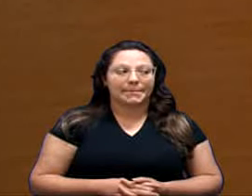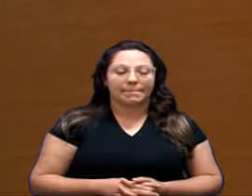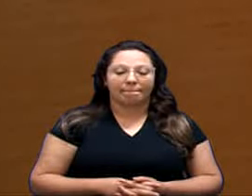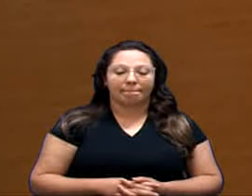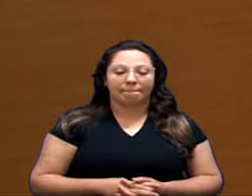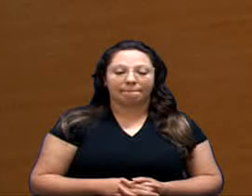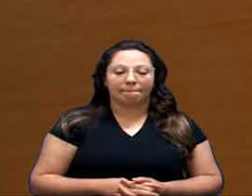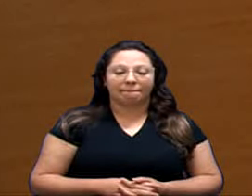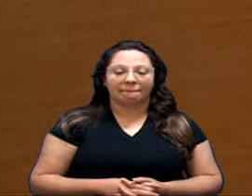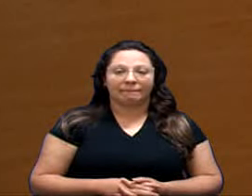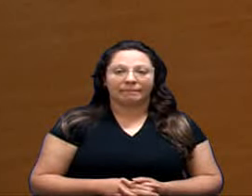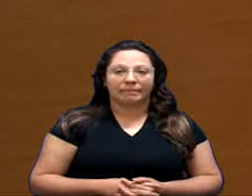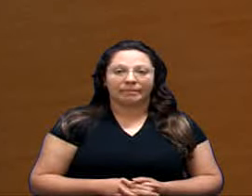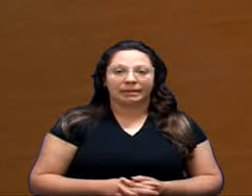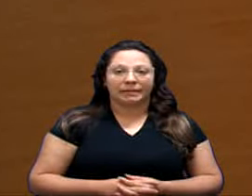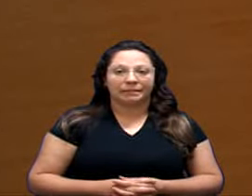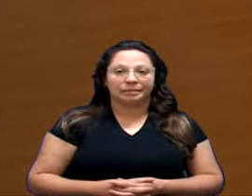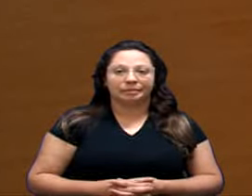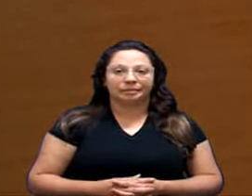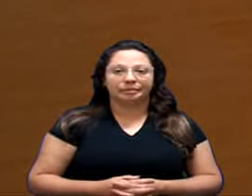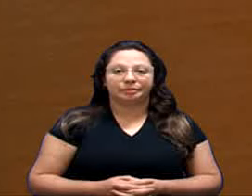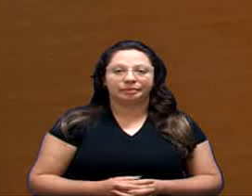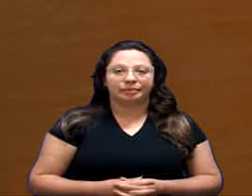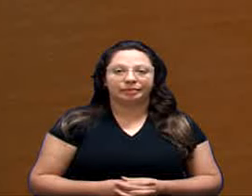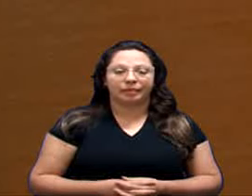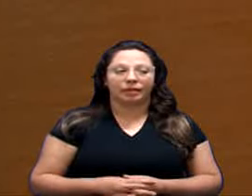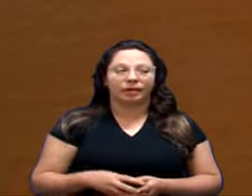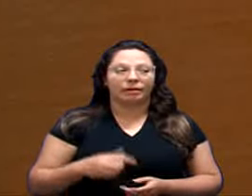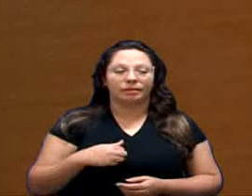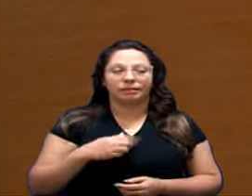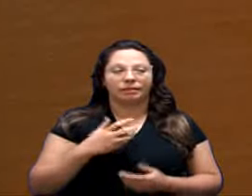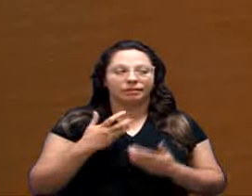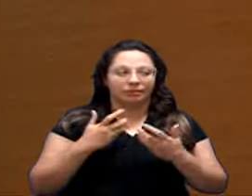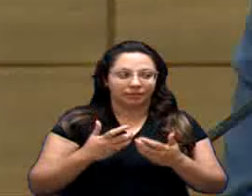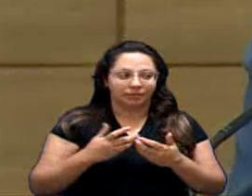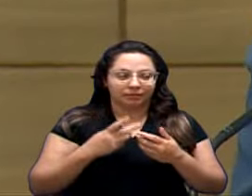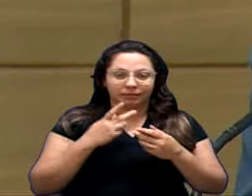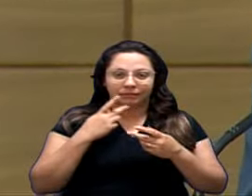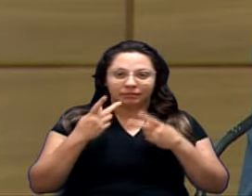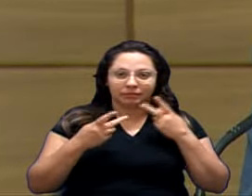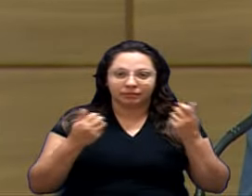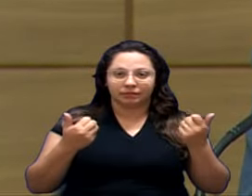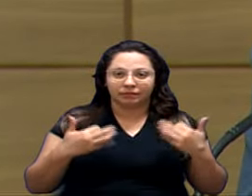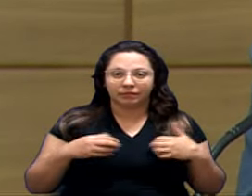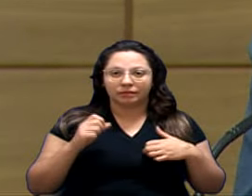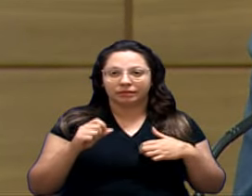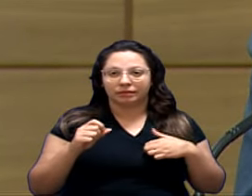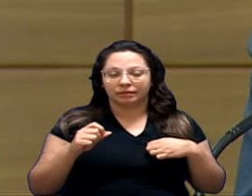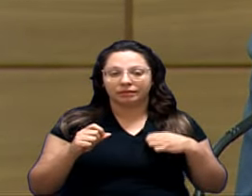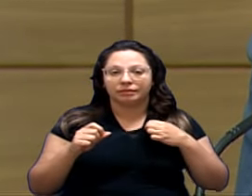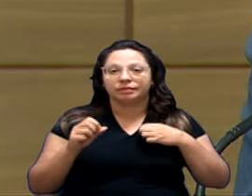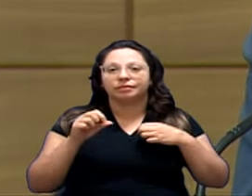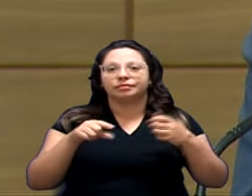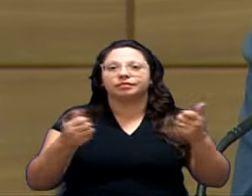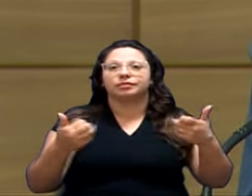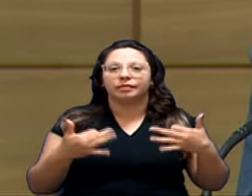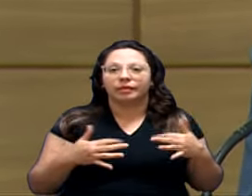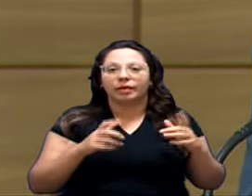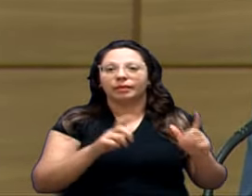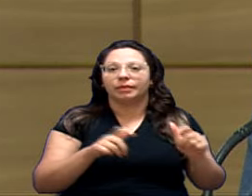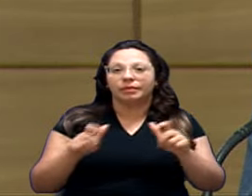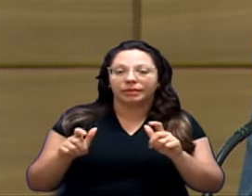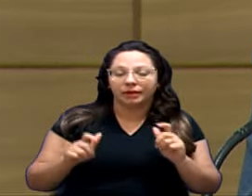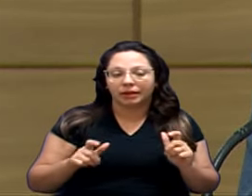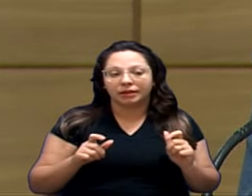querendo eh o que eu tô querendo destacar é que todas essas áreas que a senhora mencionou foi exatamente